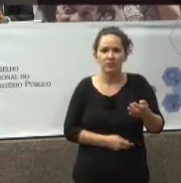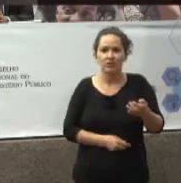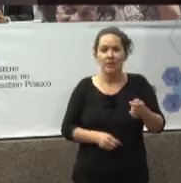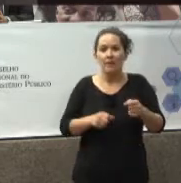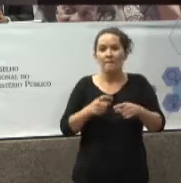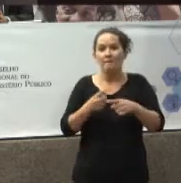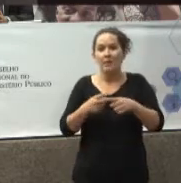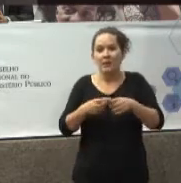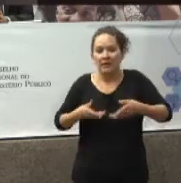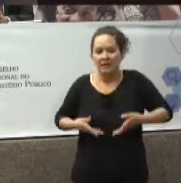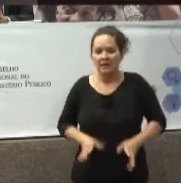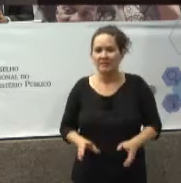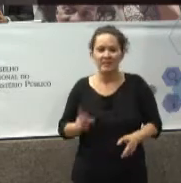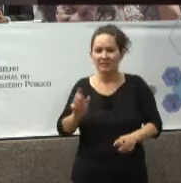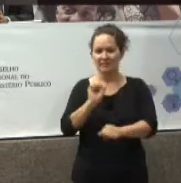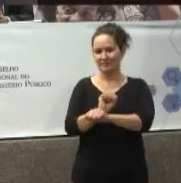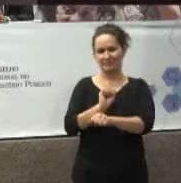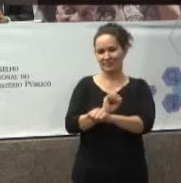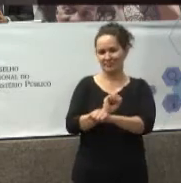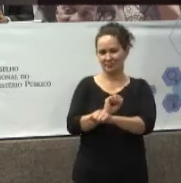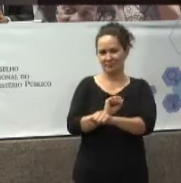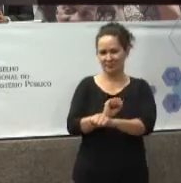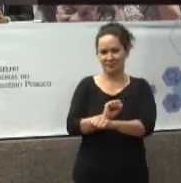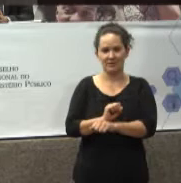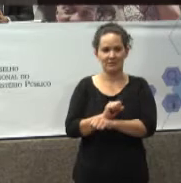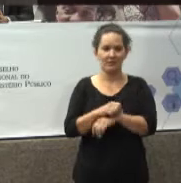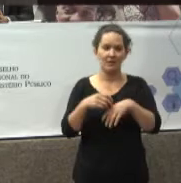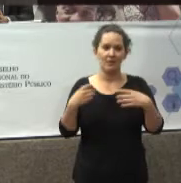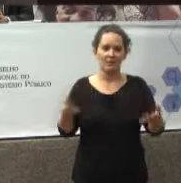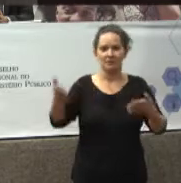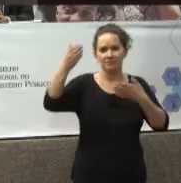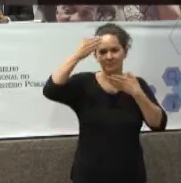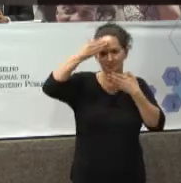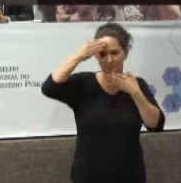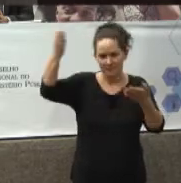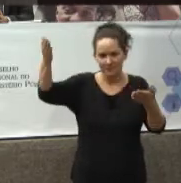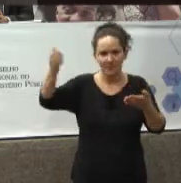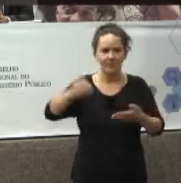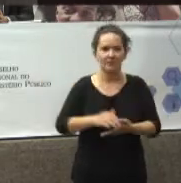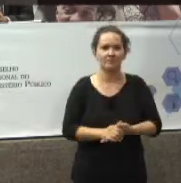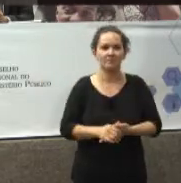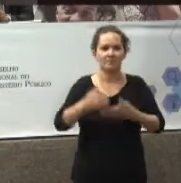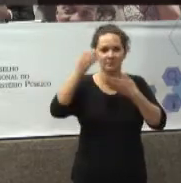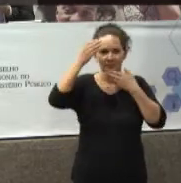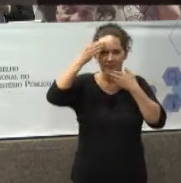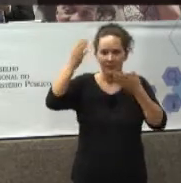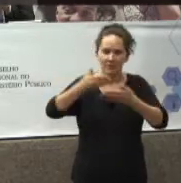espera após o nascimento é isso muito obrigada agradeço a todos